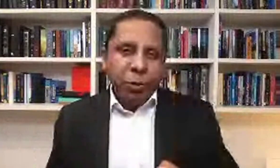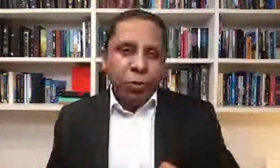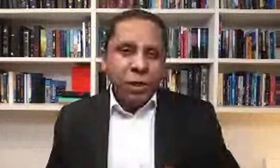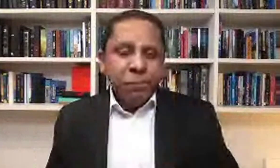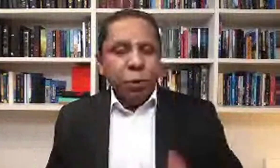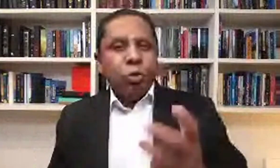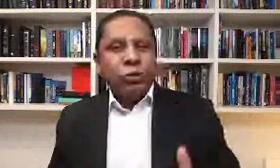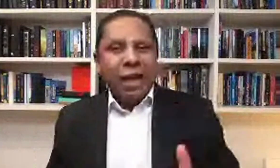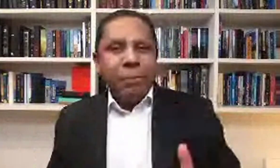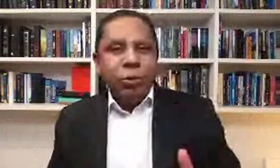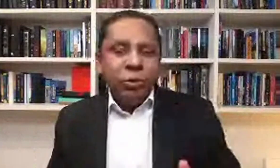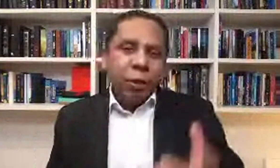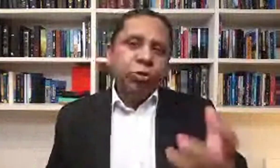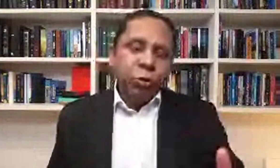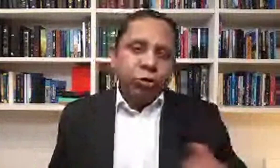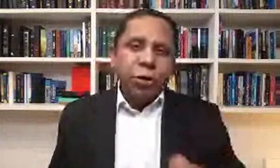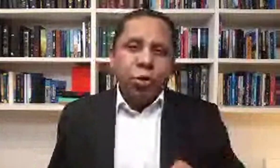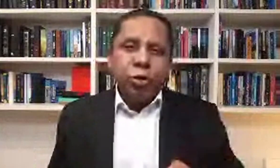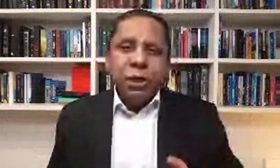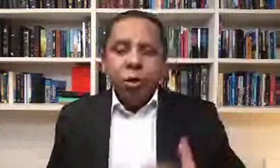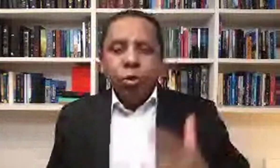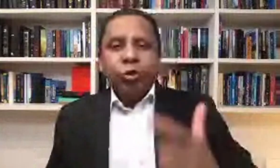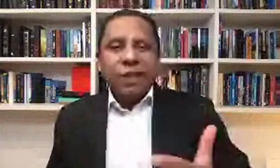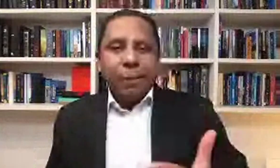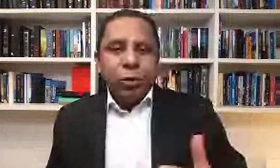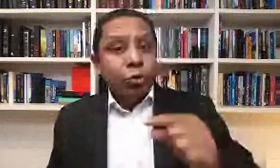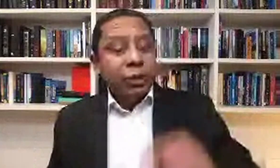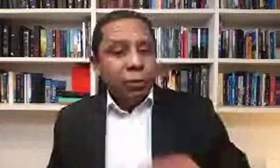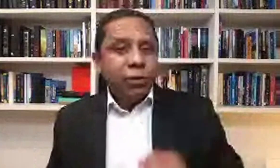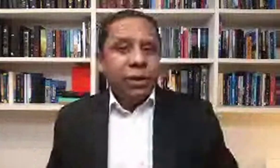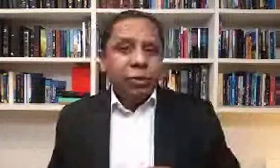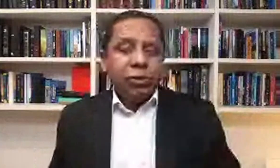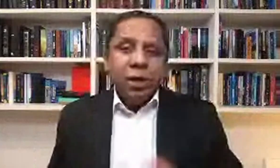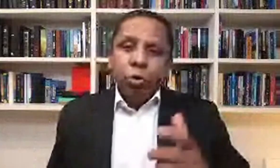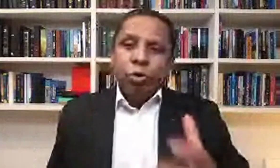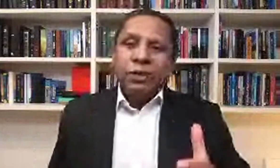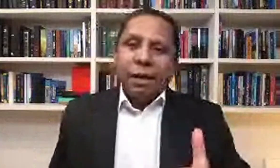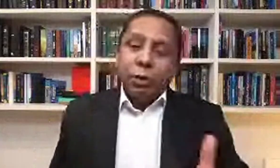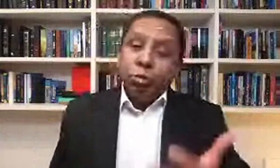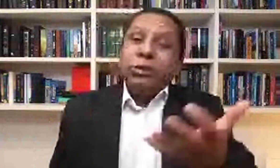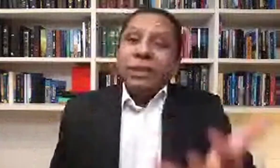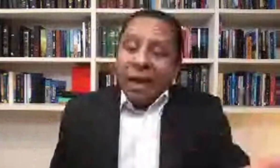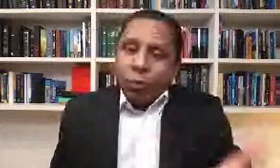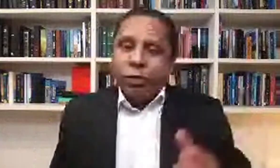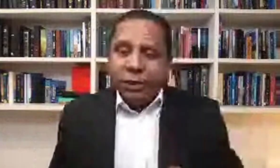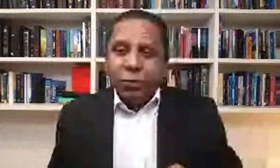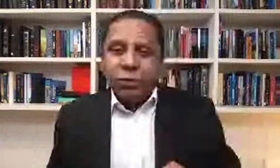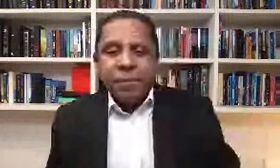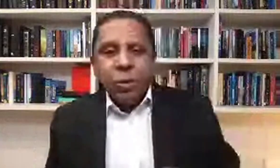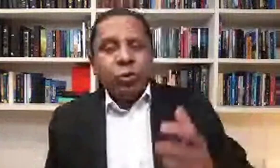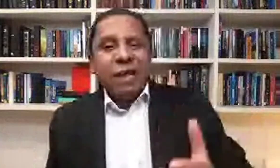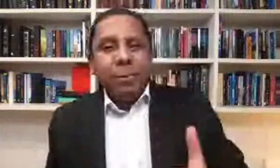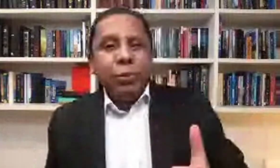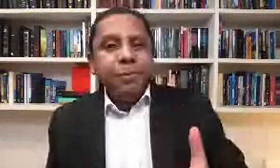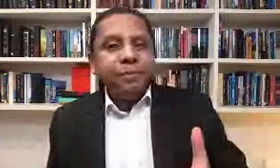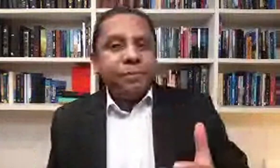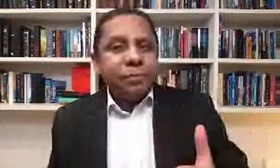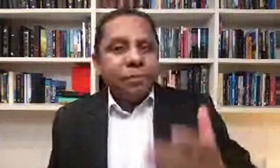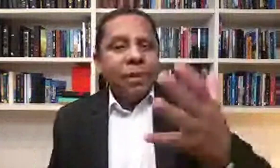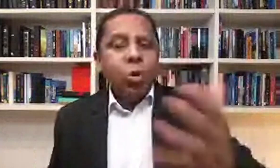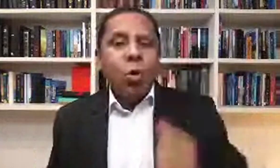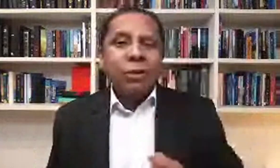princípio bíblico, porque o sábado é o dia do Senhor, o sábado é o selo de Deus, o sábado é um sinal de Deus, o